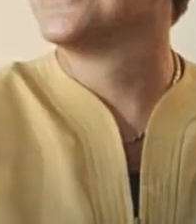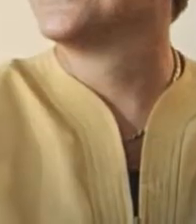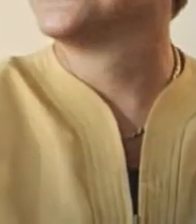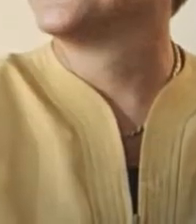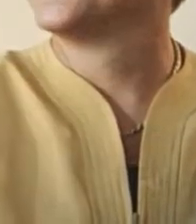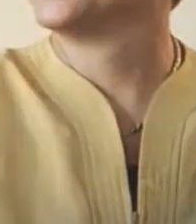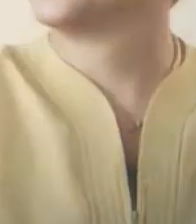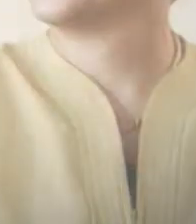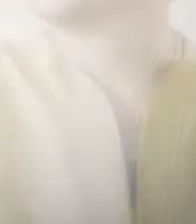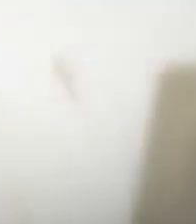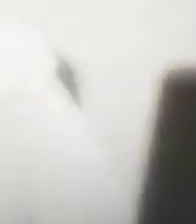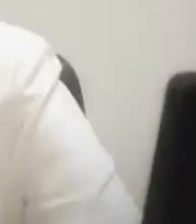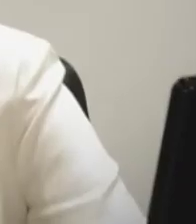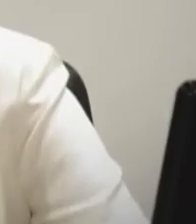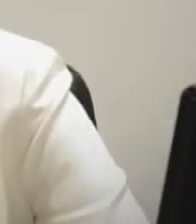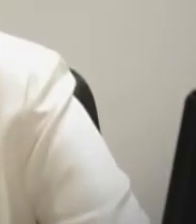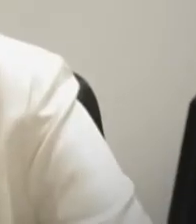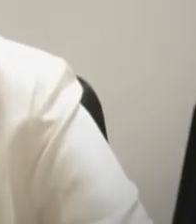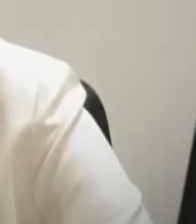o